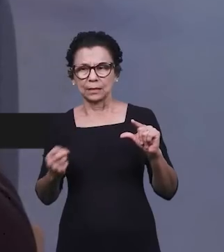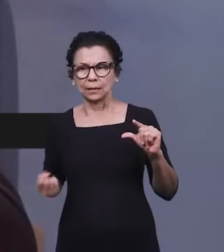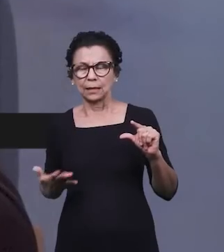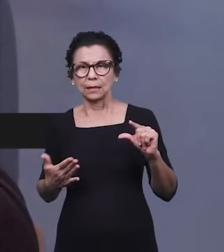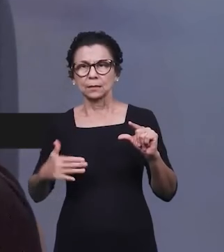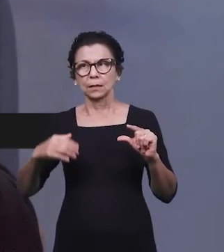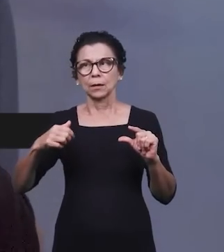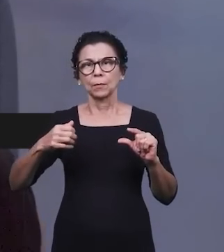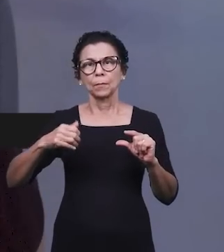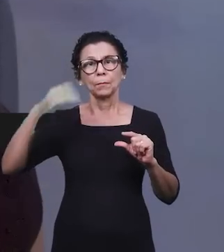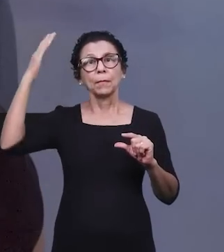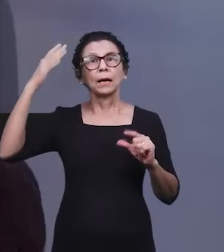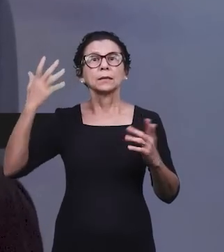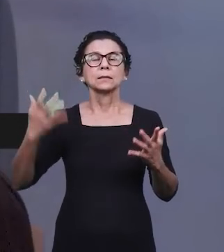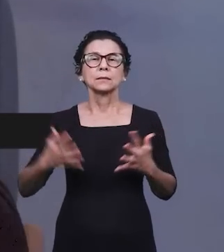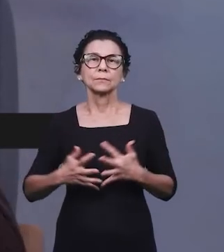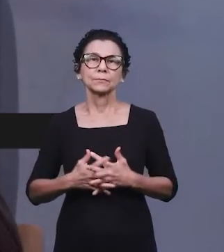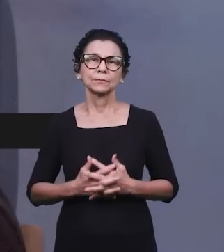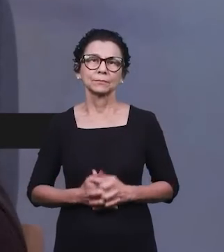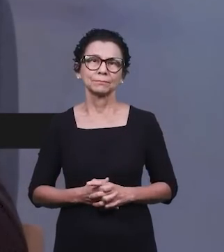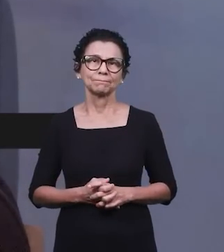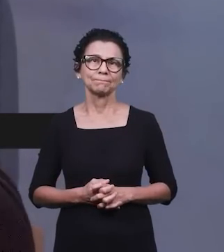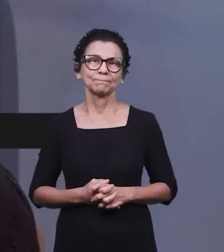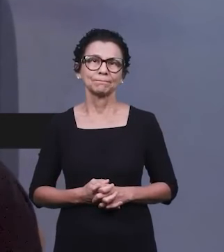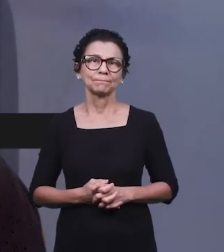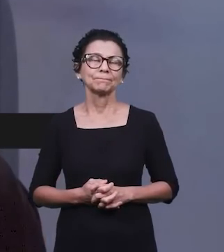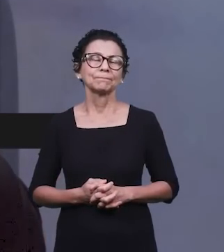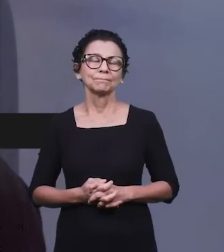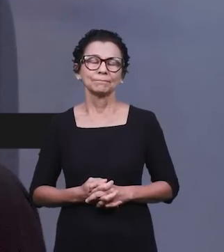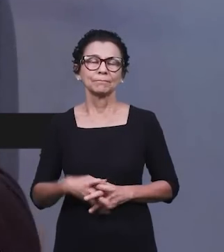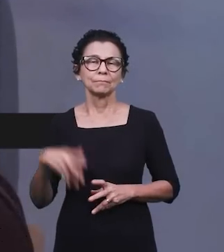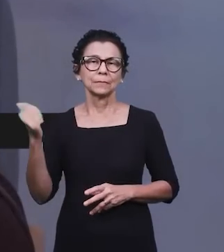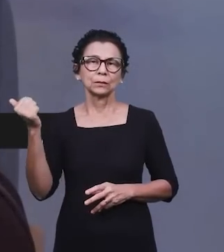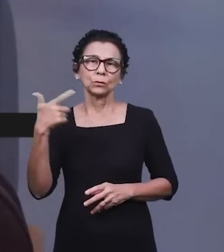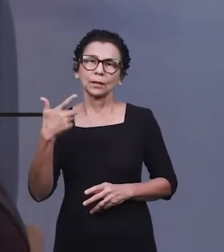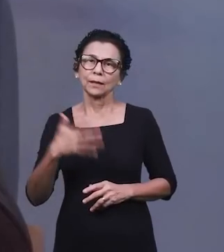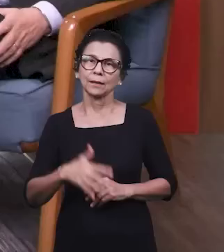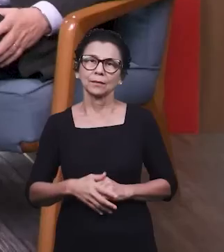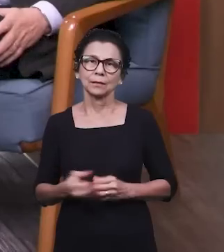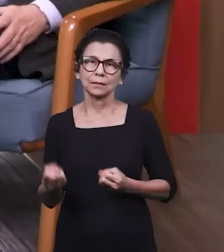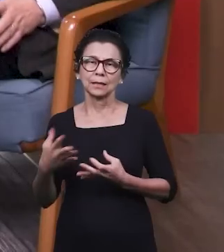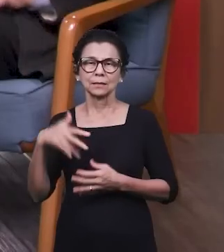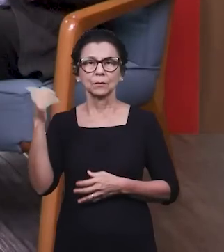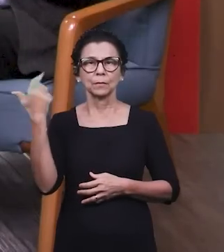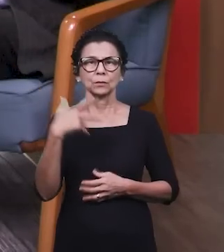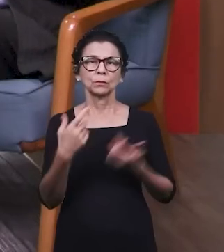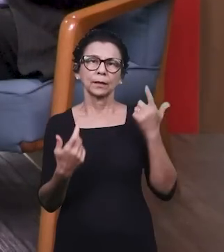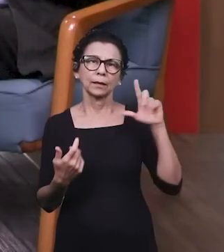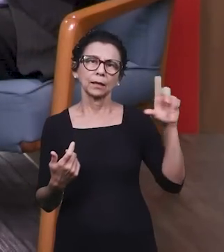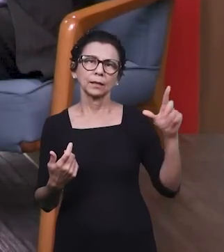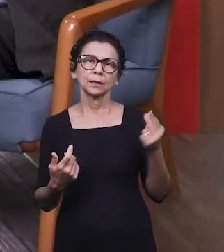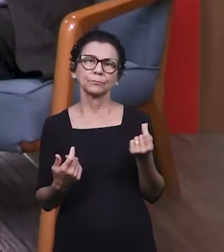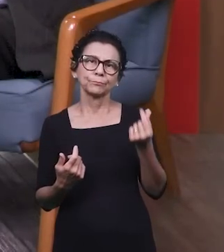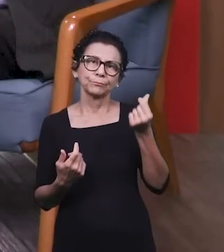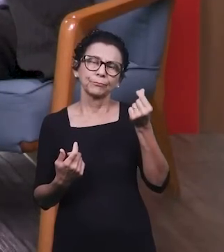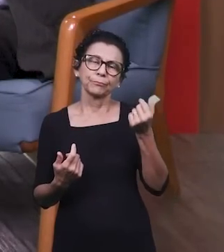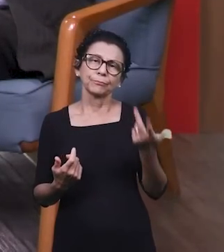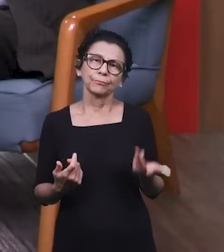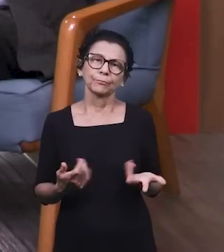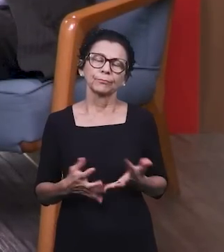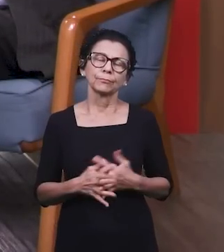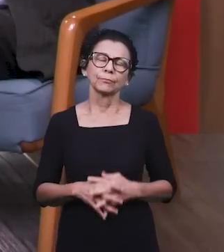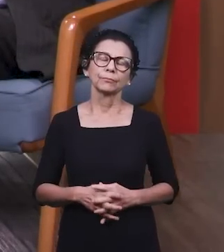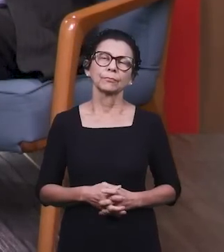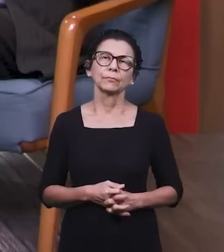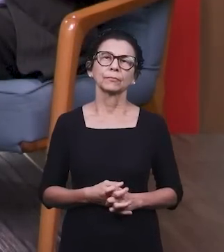uma despesa para que você consiga fazer as suas despesas caberem dentro do seu orçamento. Eu vou aproveitar, Daniel,